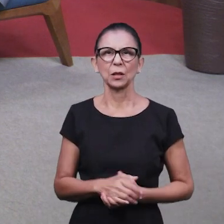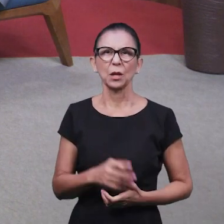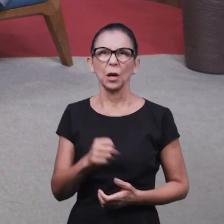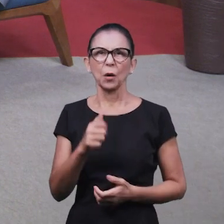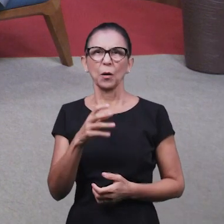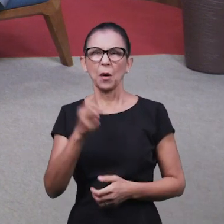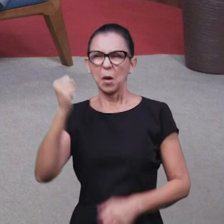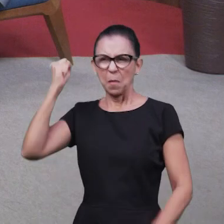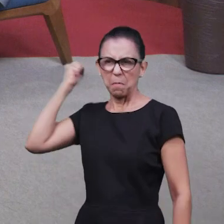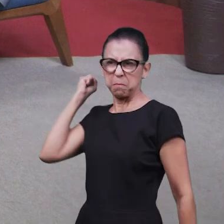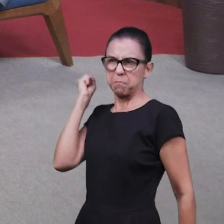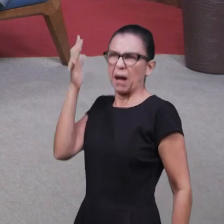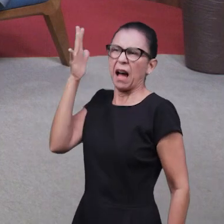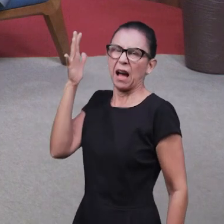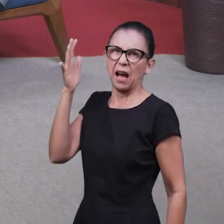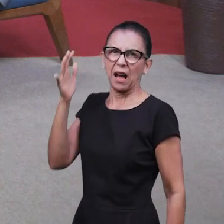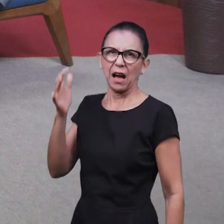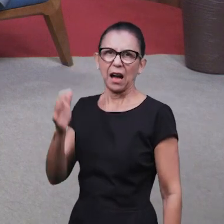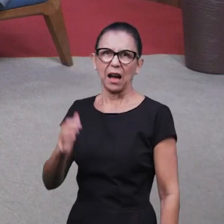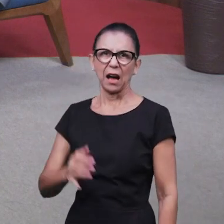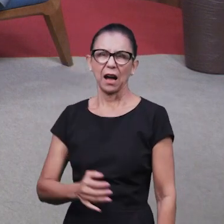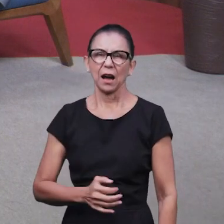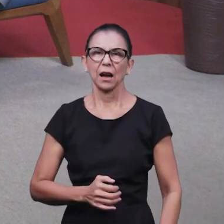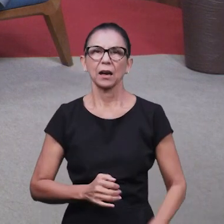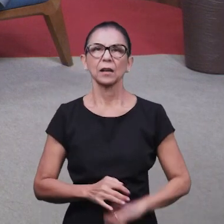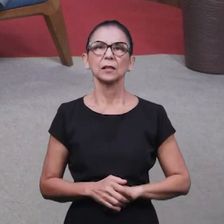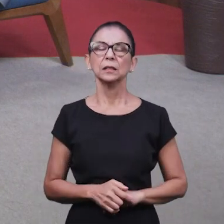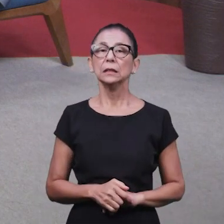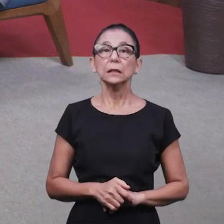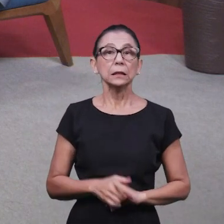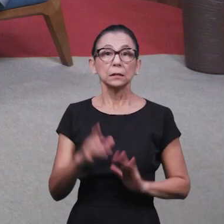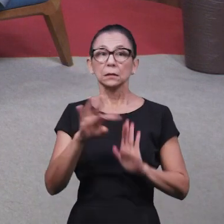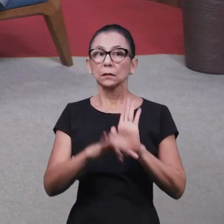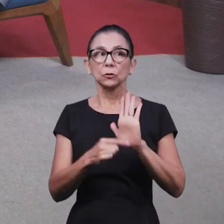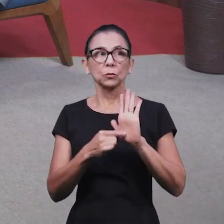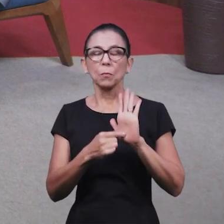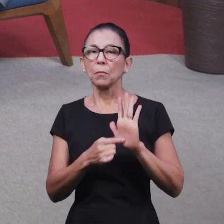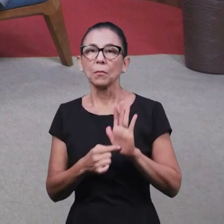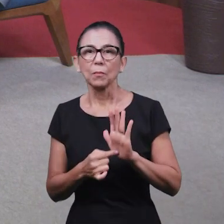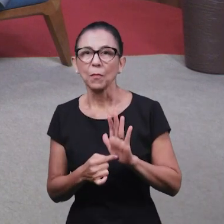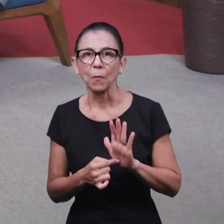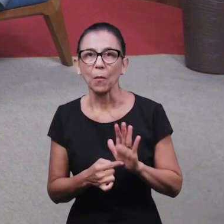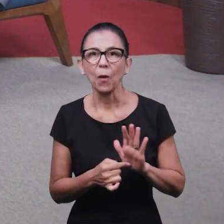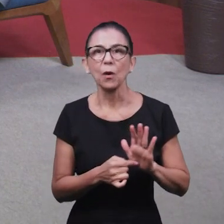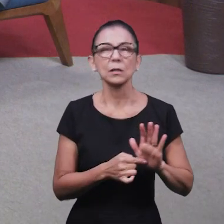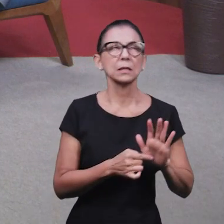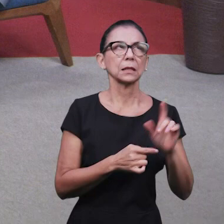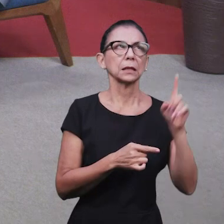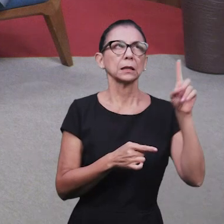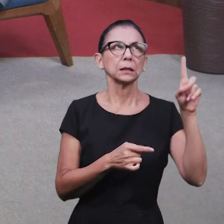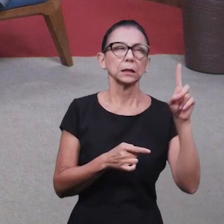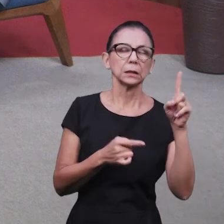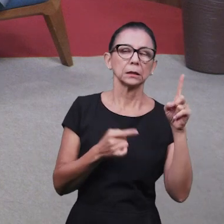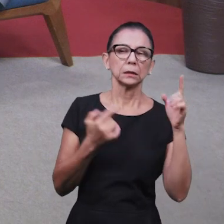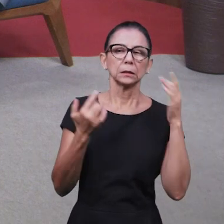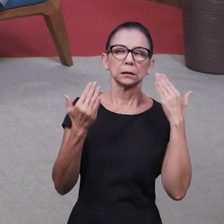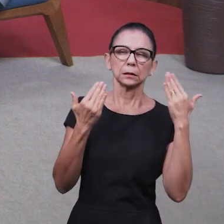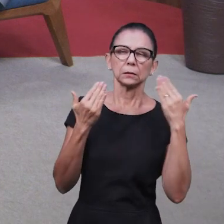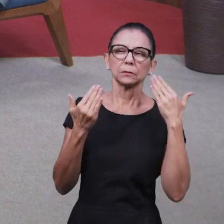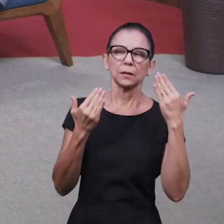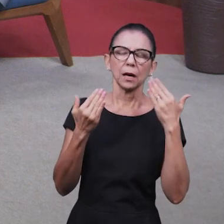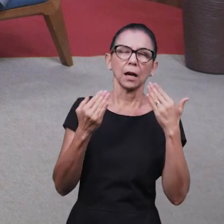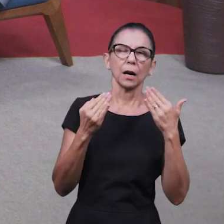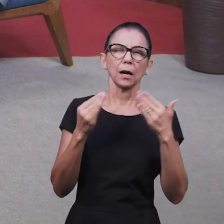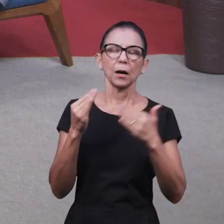ele para cravá-lo na parede, outras vezes tendo Davi, tem texto que diz assim que ele tinha Davi em suspeita, né? Ou seja,